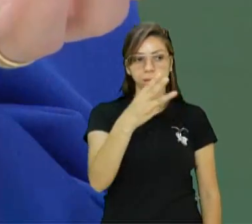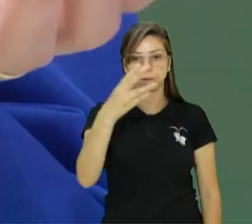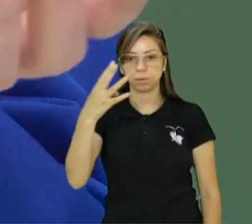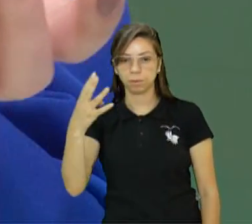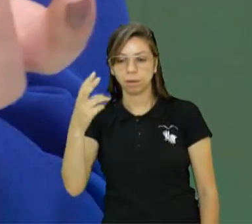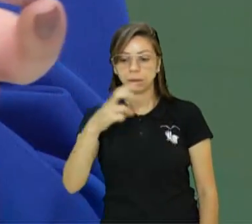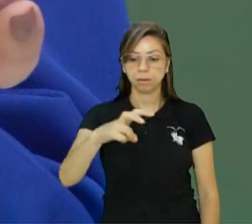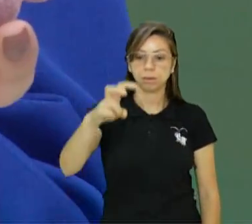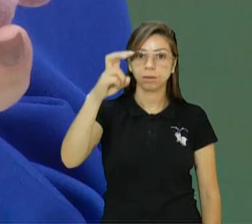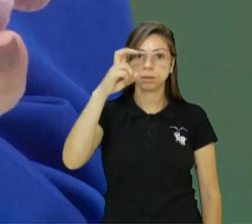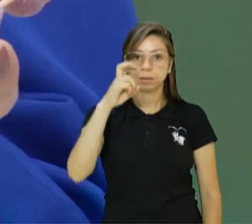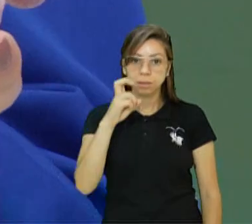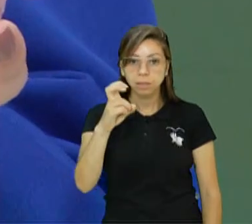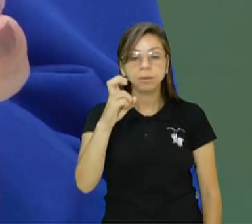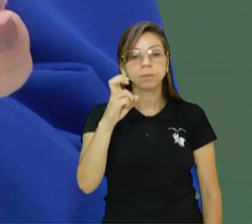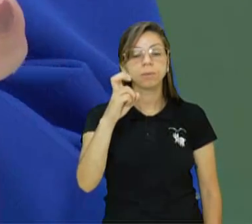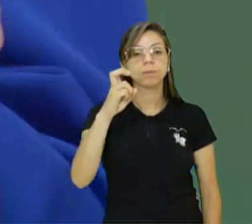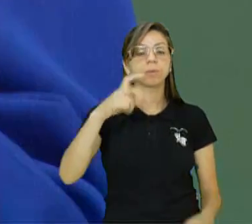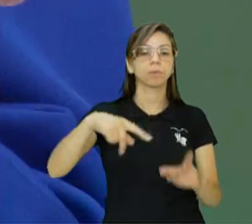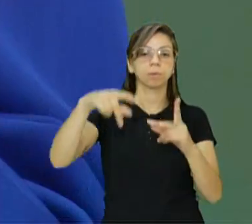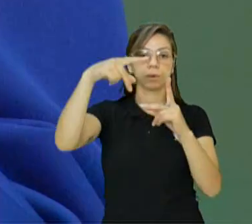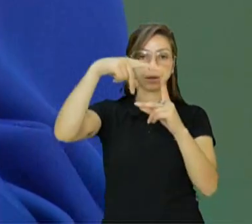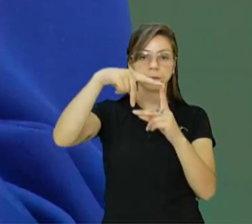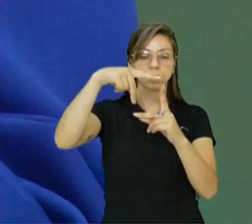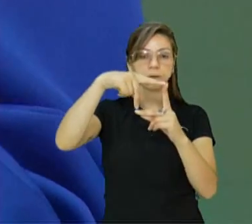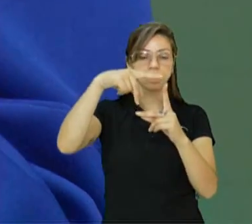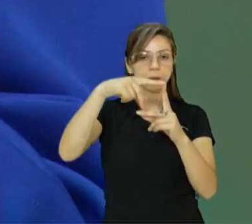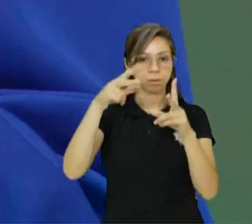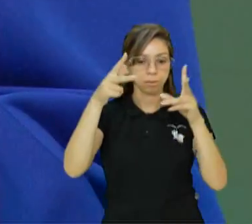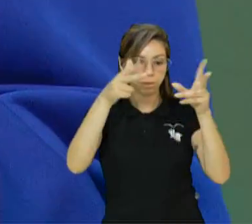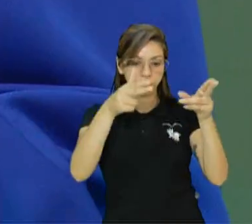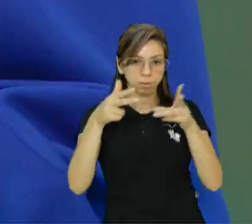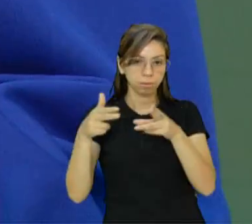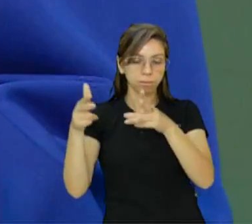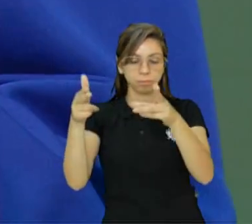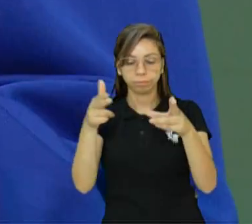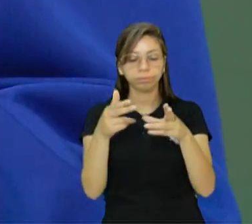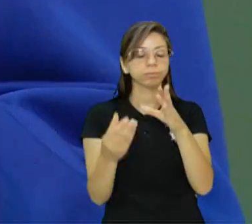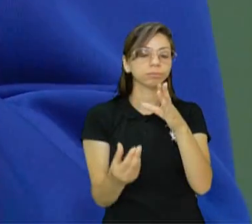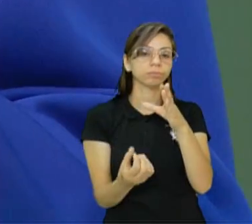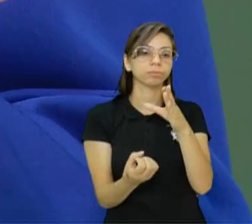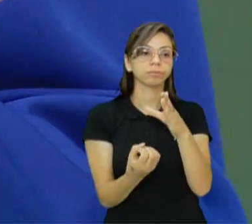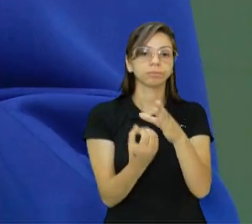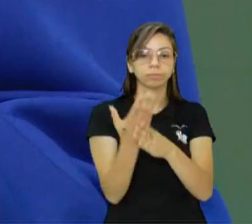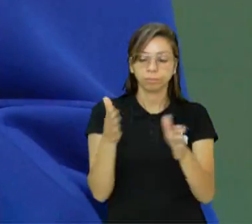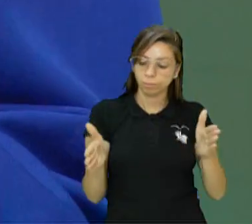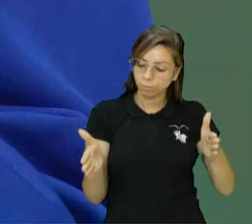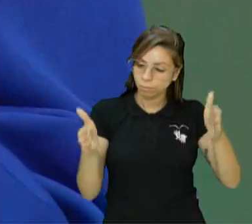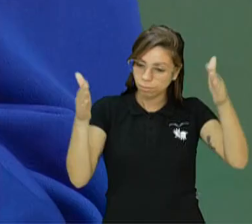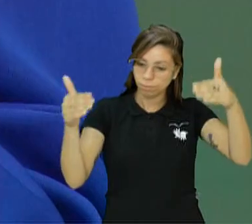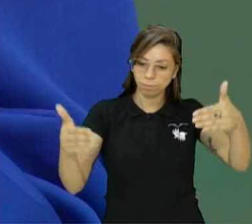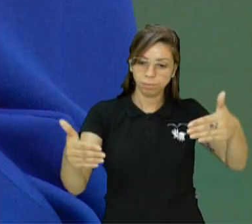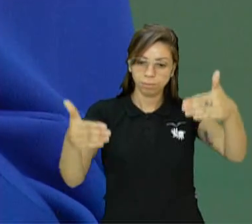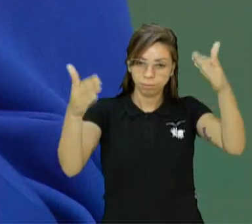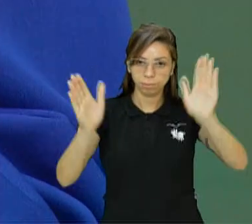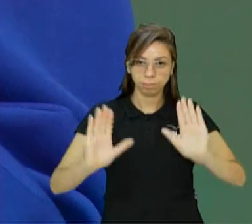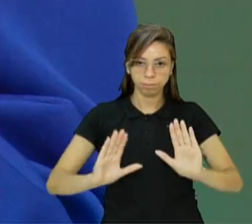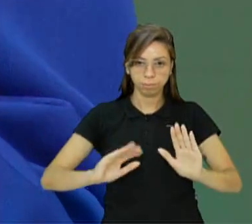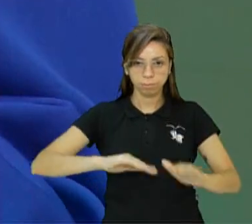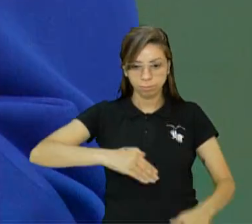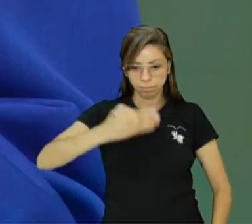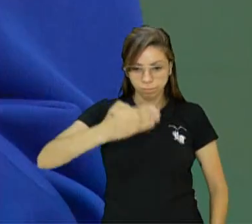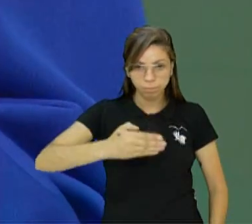4, 5 quadrados. 5 quadrados semelhantes que formam toda a nossa lateral do